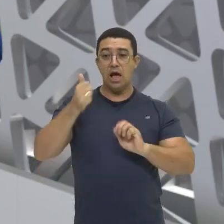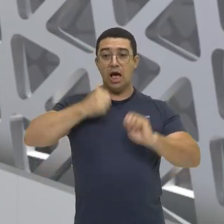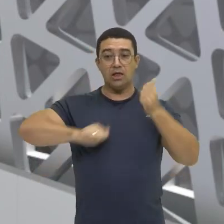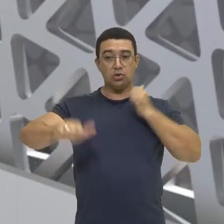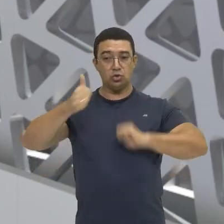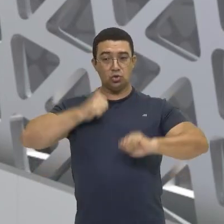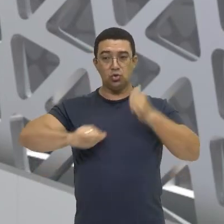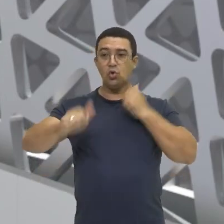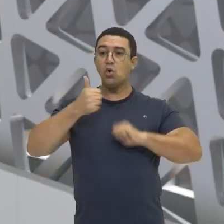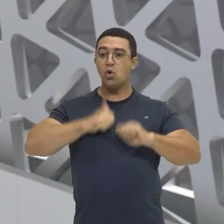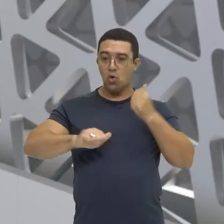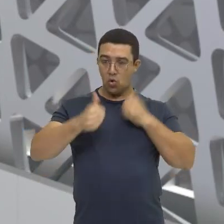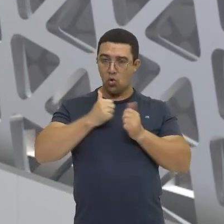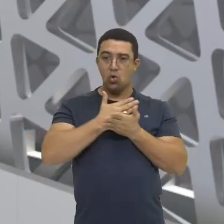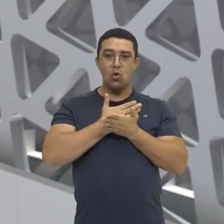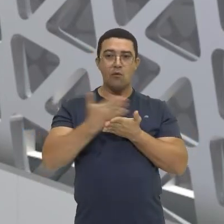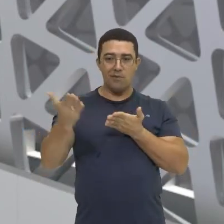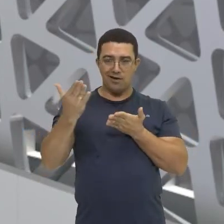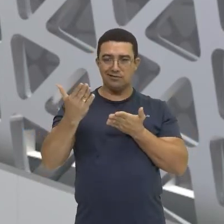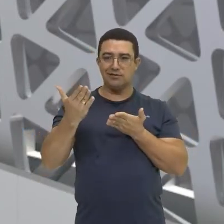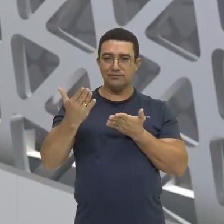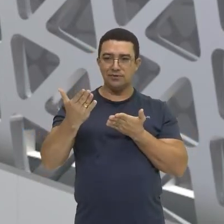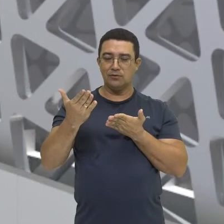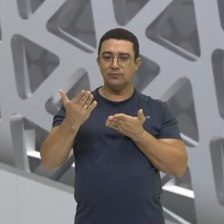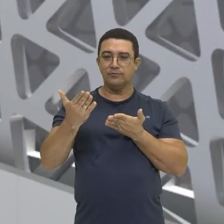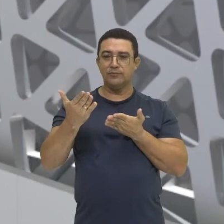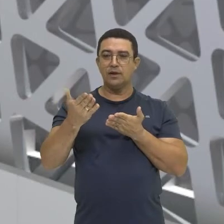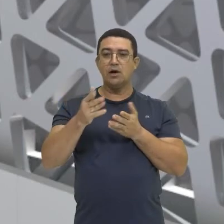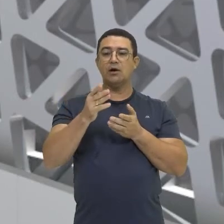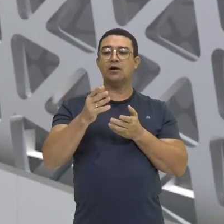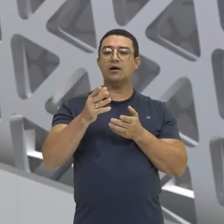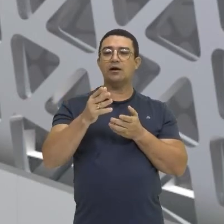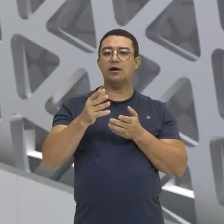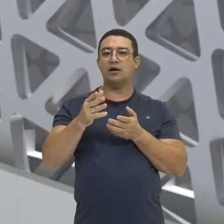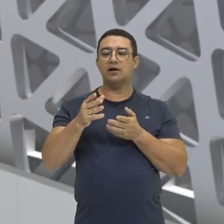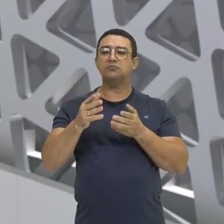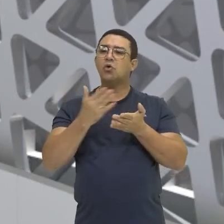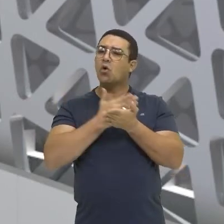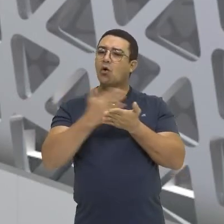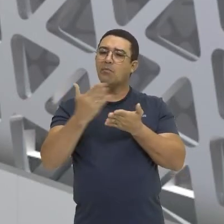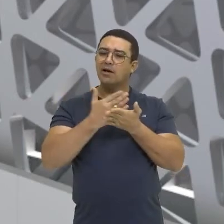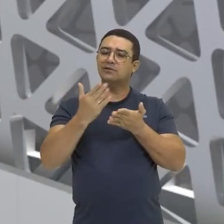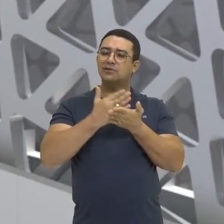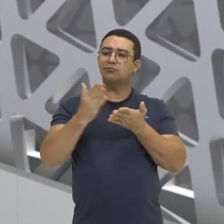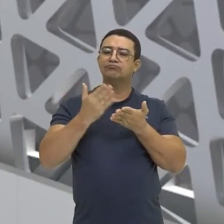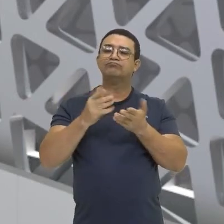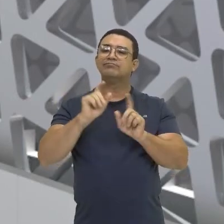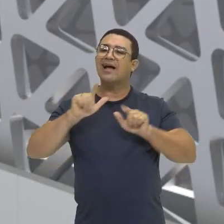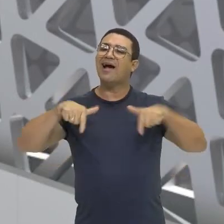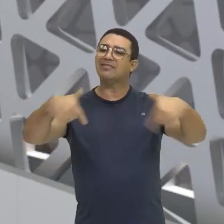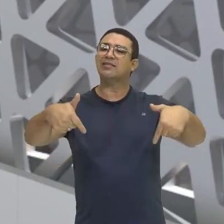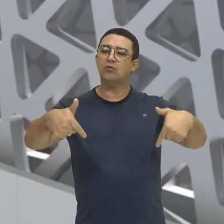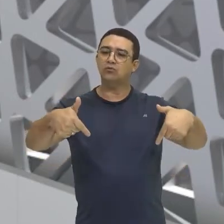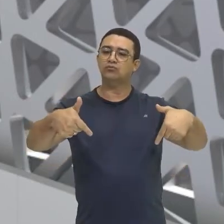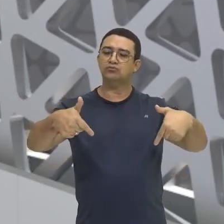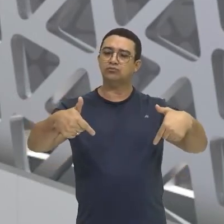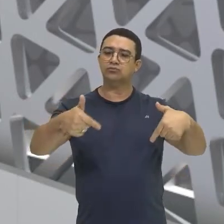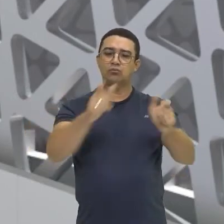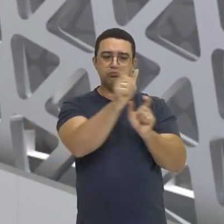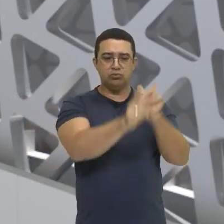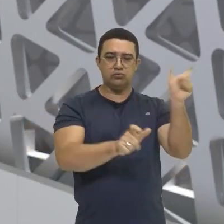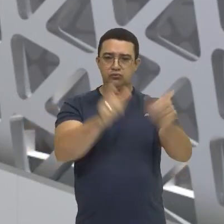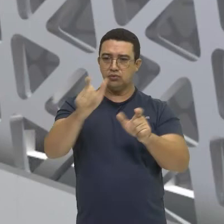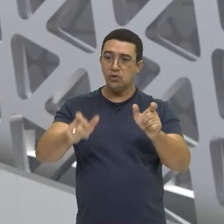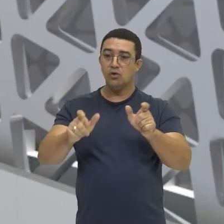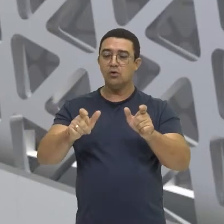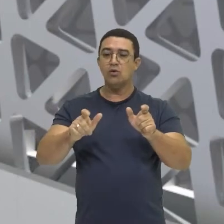vão incorporar os personagens. Eles vão dramatizar, eles vão fazer uma ação, vão